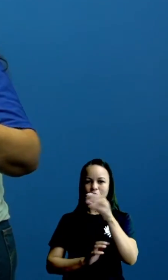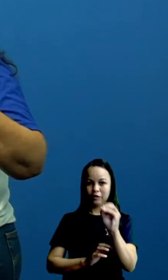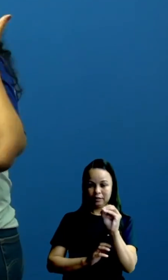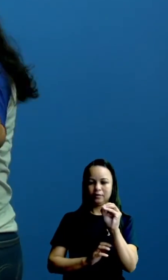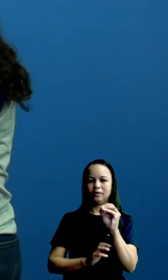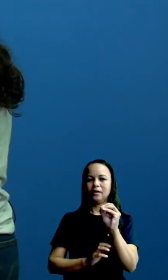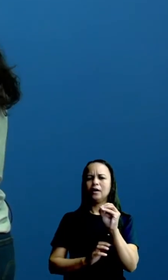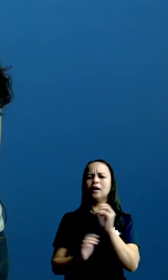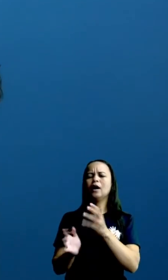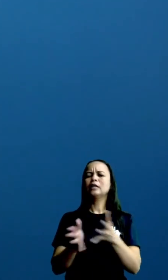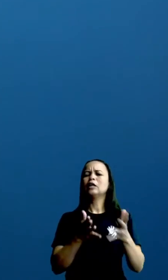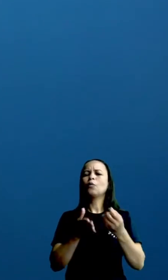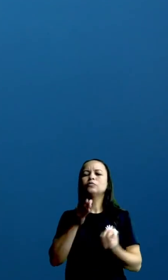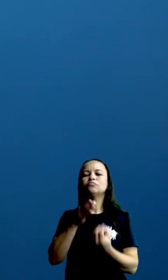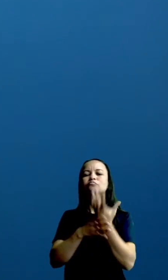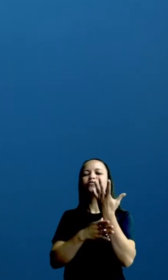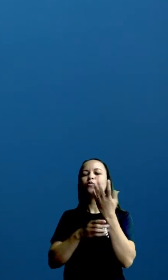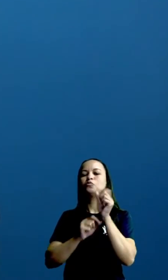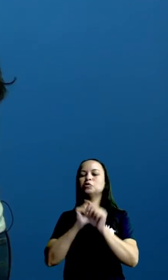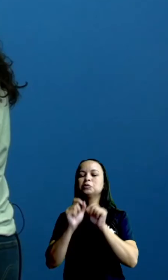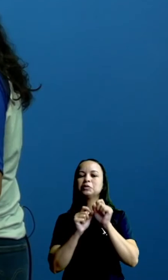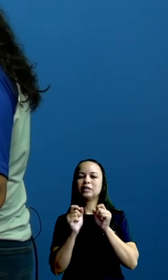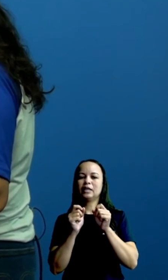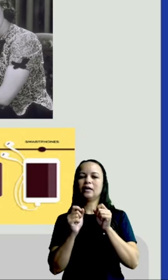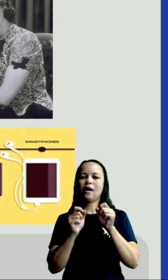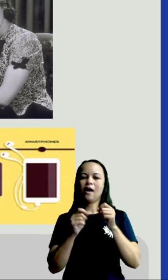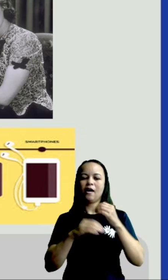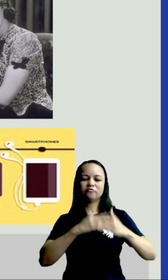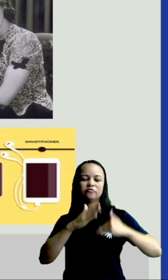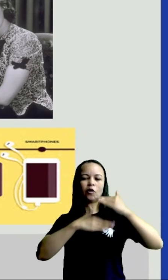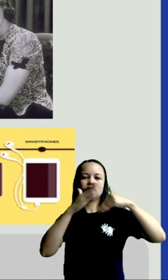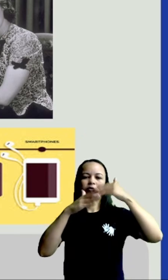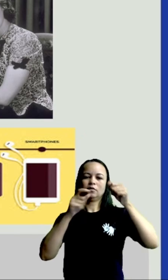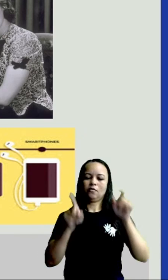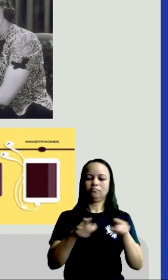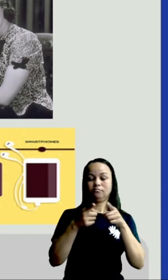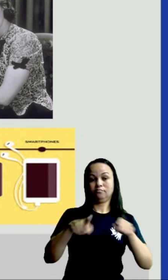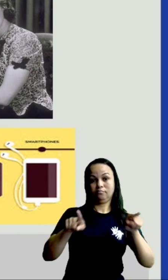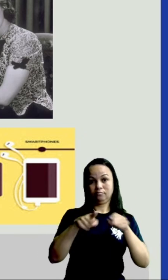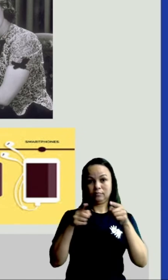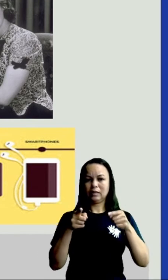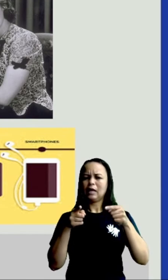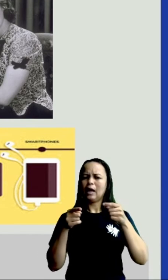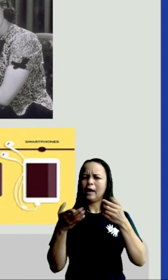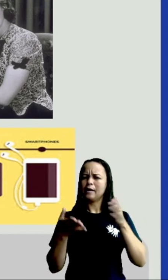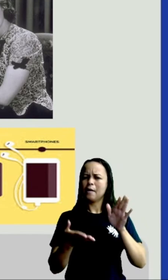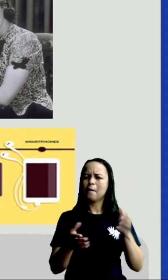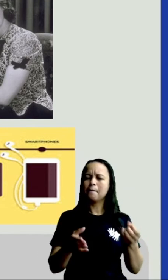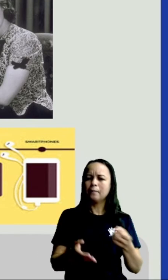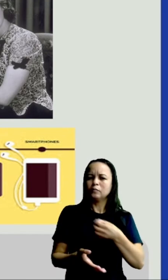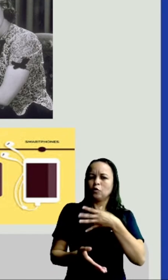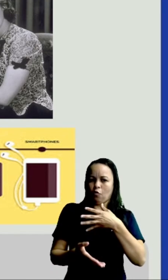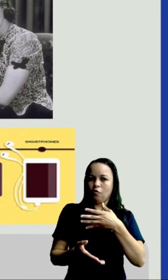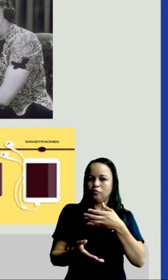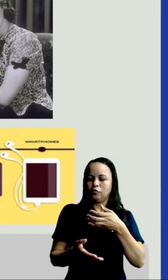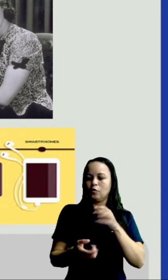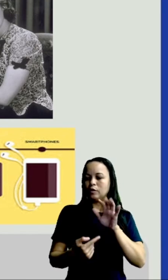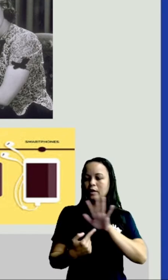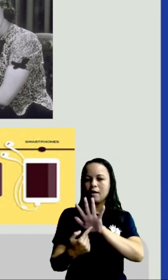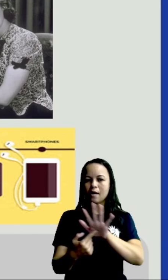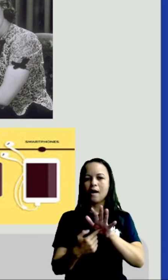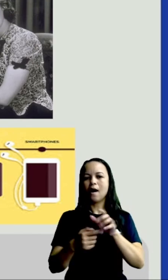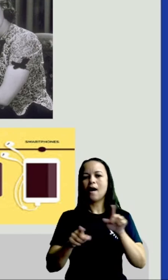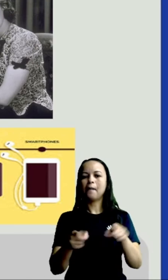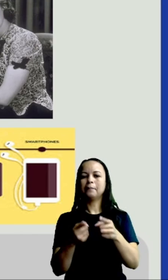20 que aí Quando surge né a evolução da música mas aí vem algo novo que é a